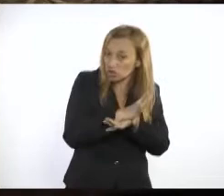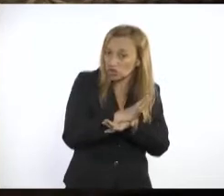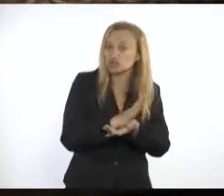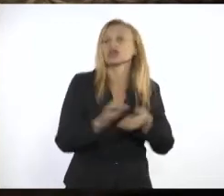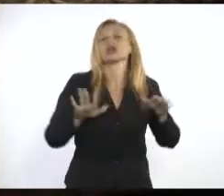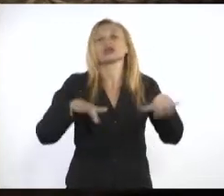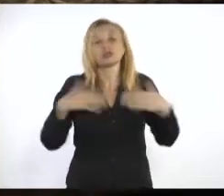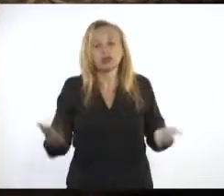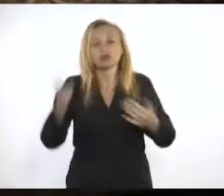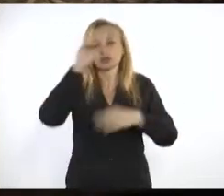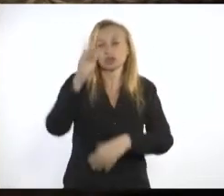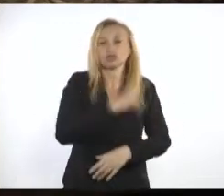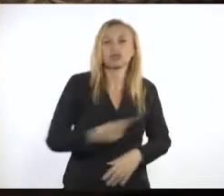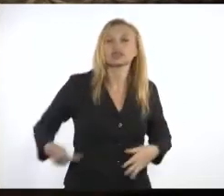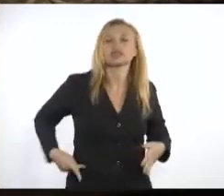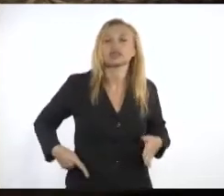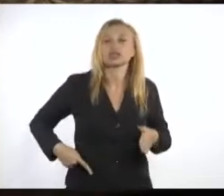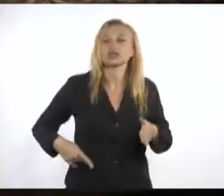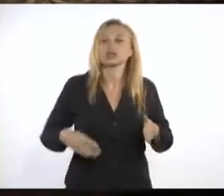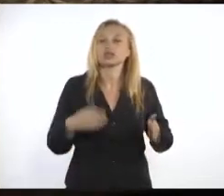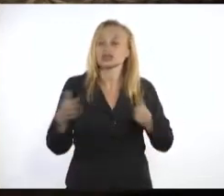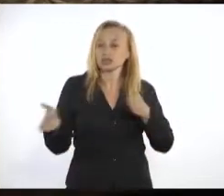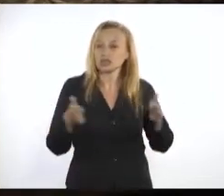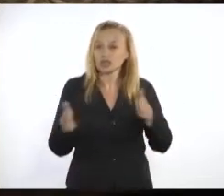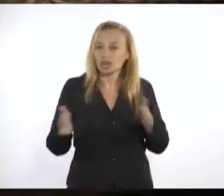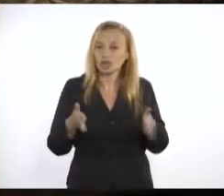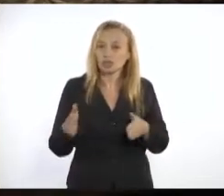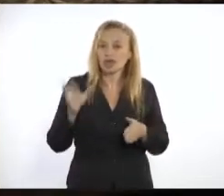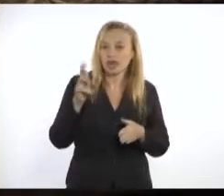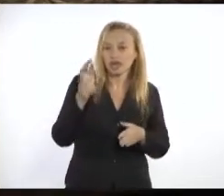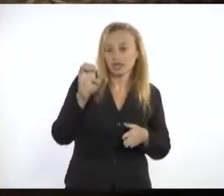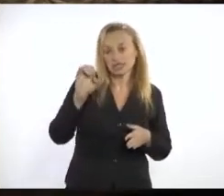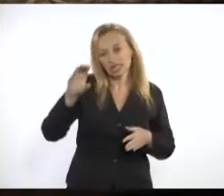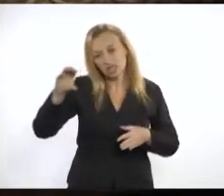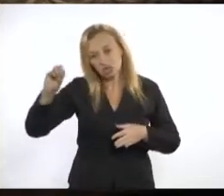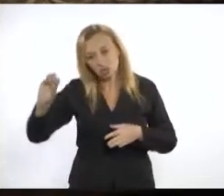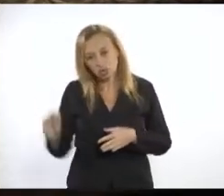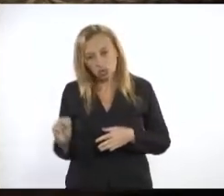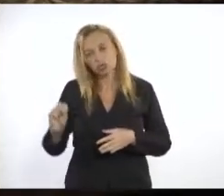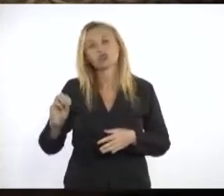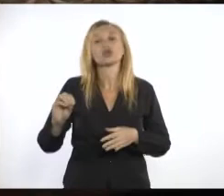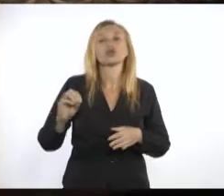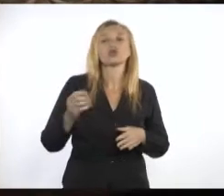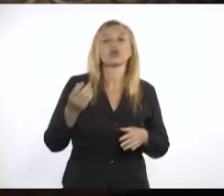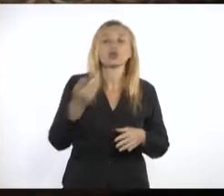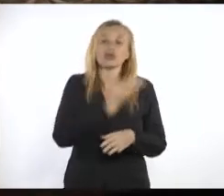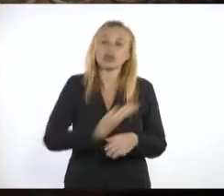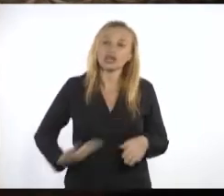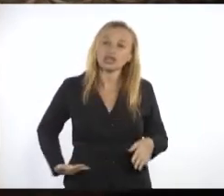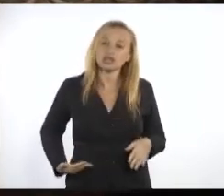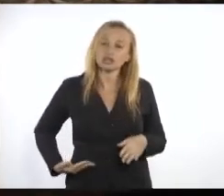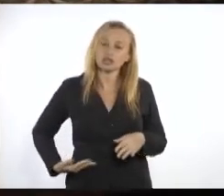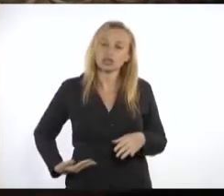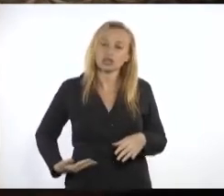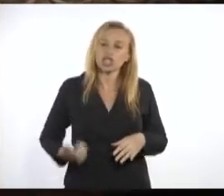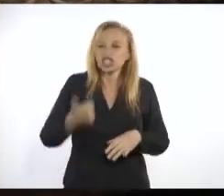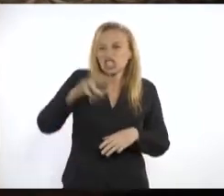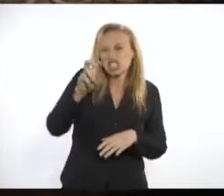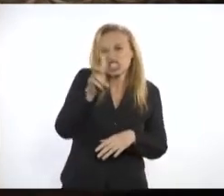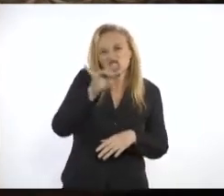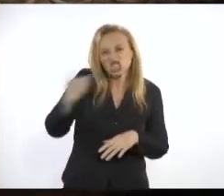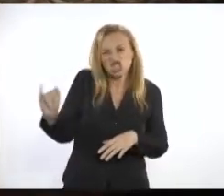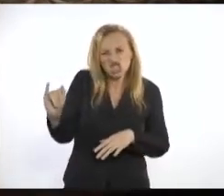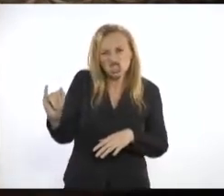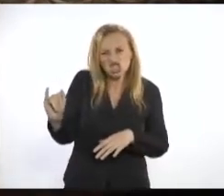senhor presidente, durante o recesso, quando o governador ainda levava cerca de 15 dias para